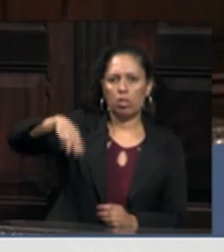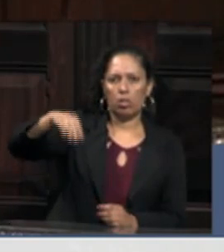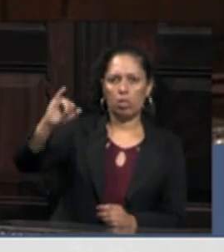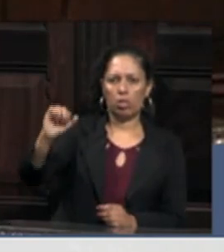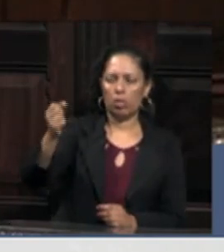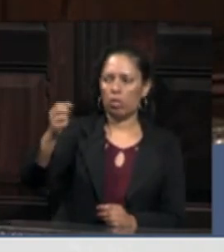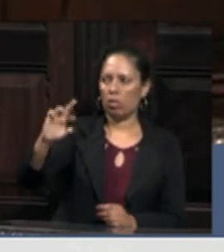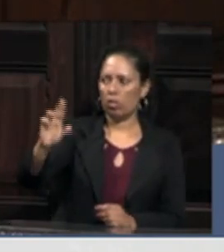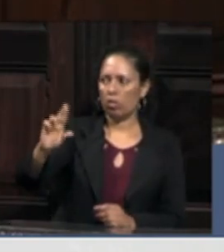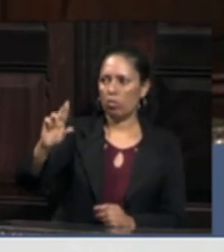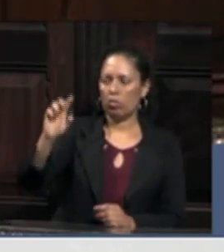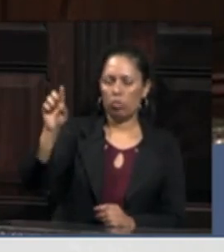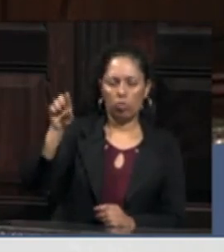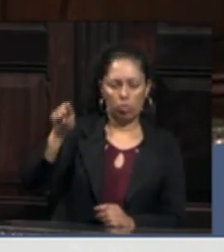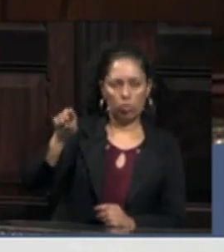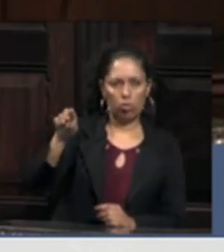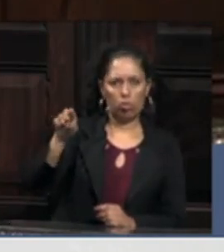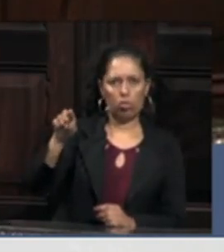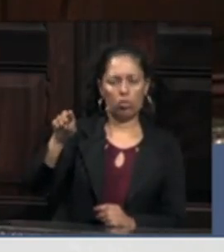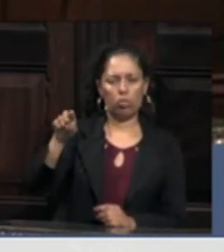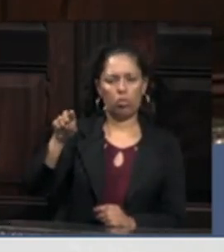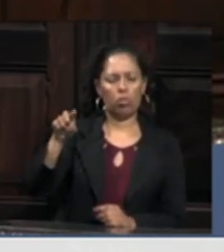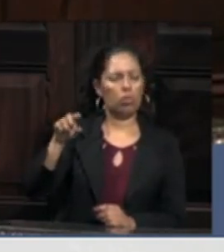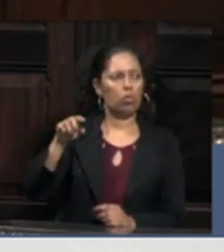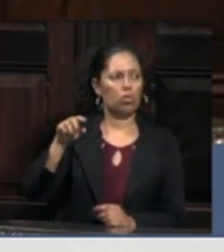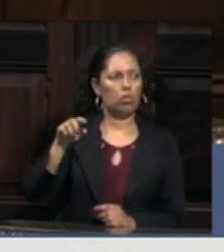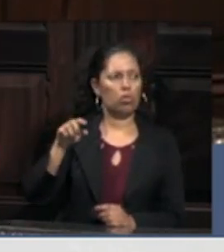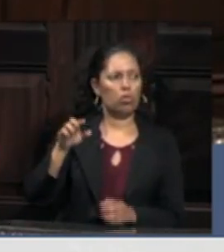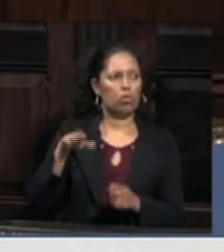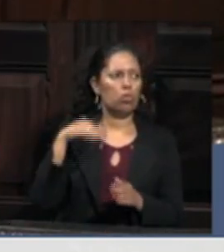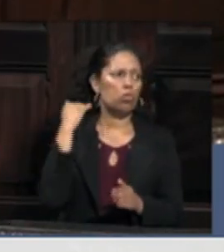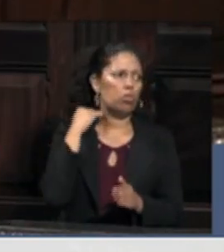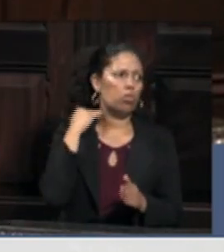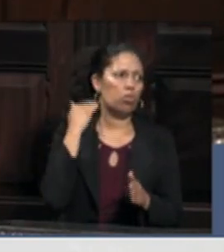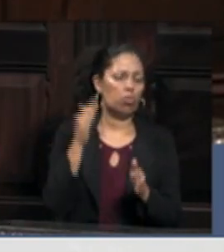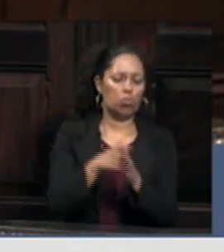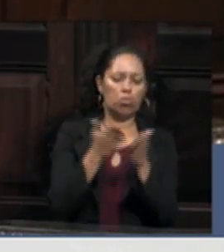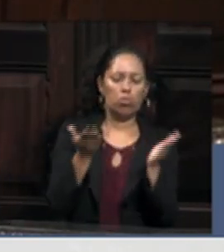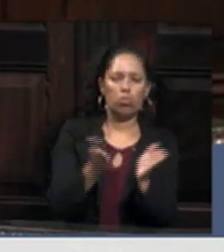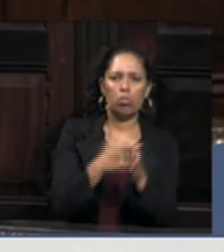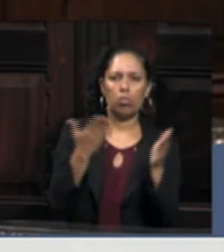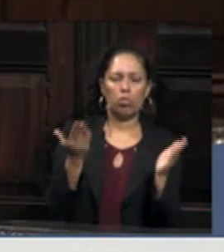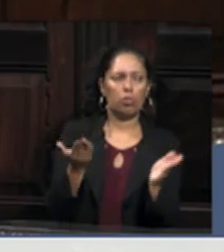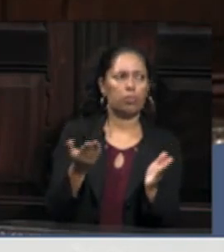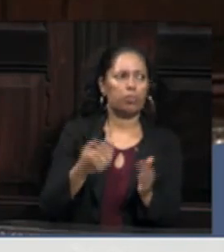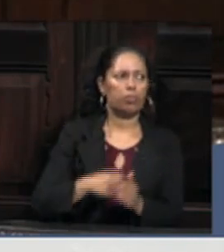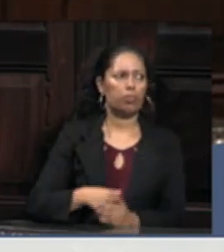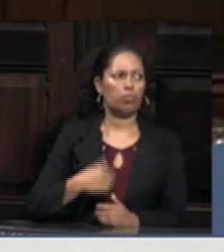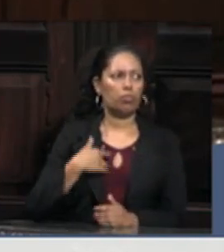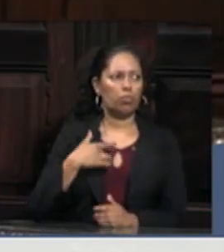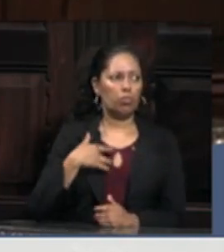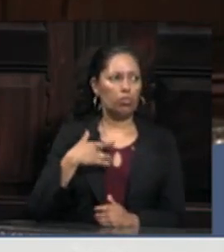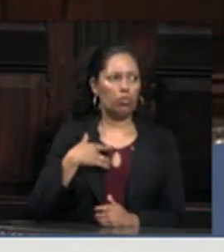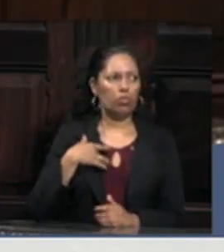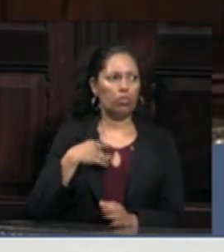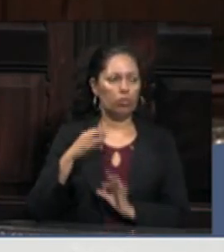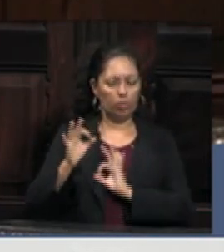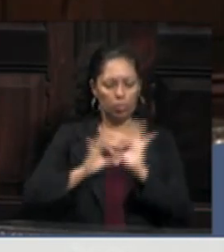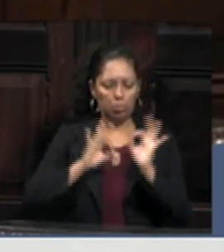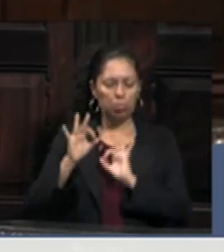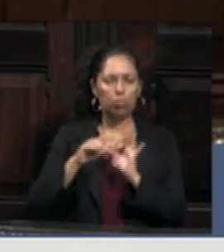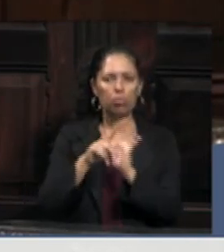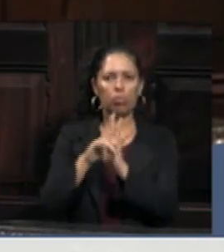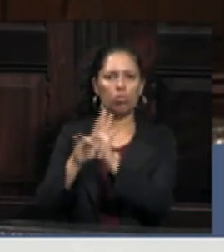de Combate à Pobreza. Essa casa precisa fazer esse debate. Eu sou autor de um projeto de